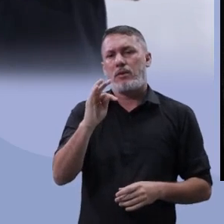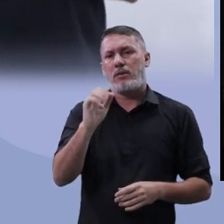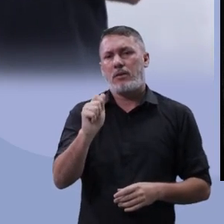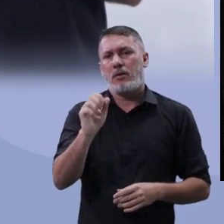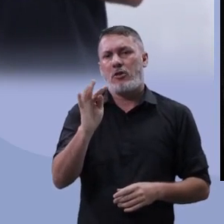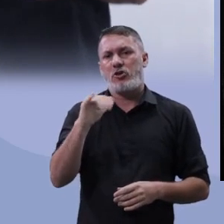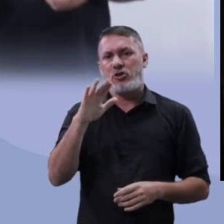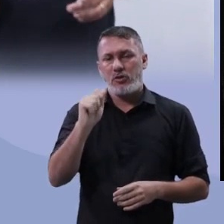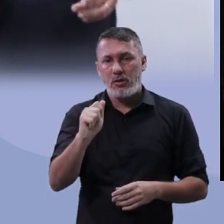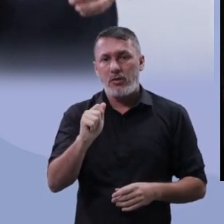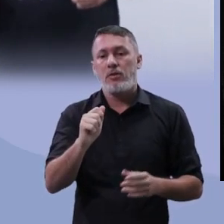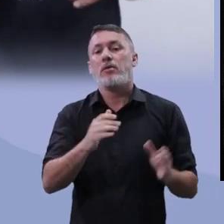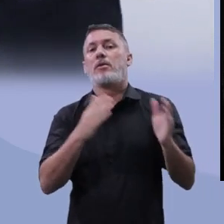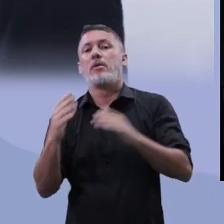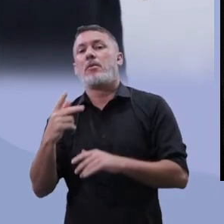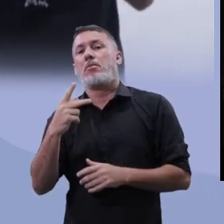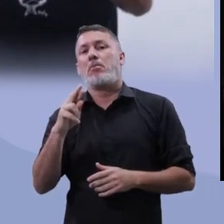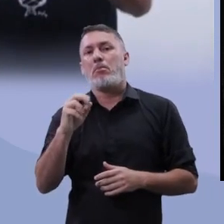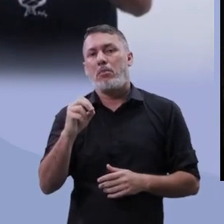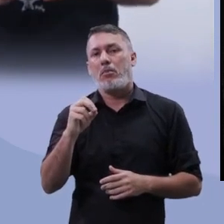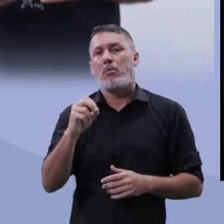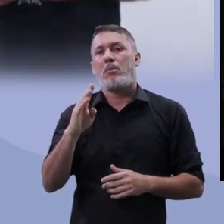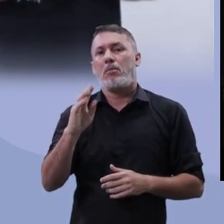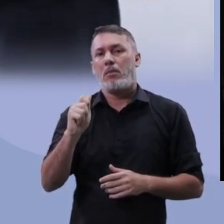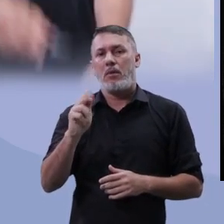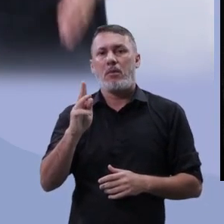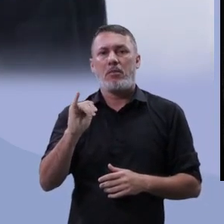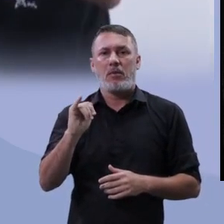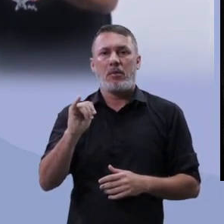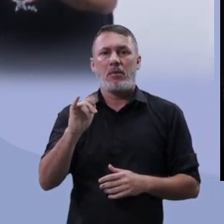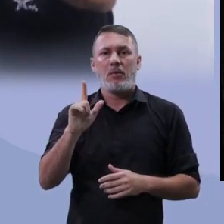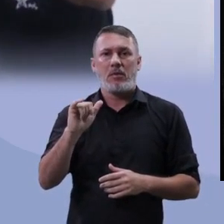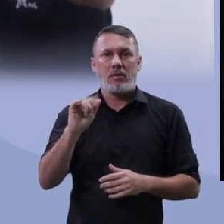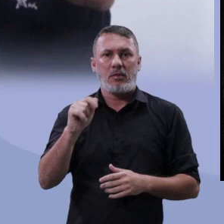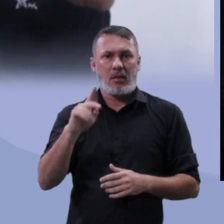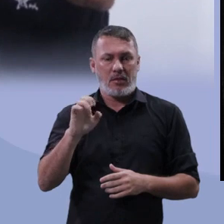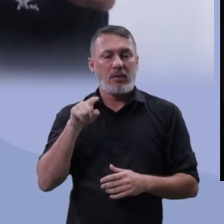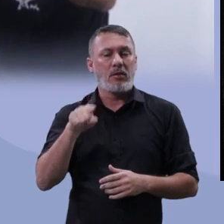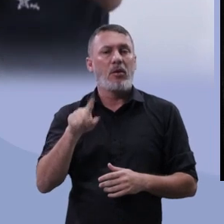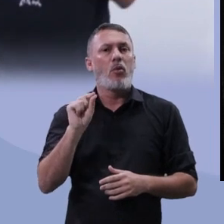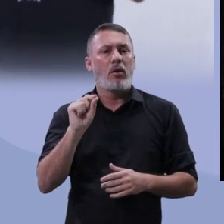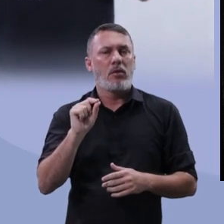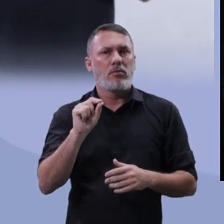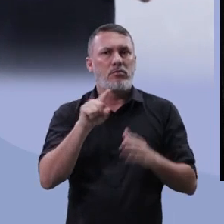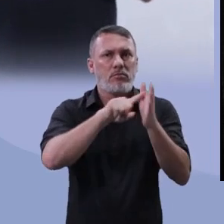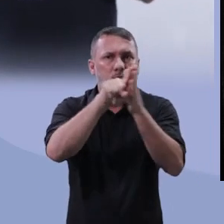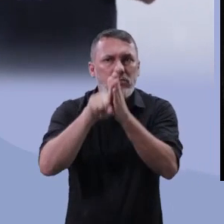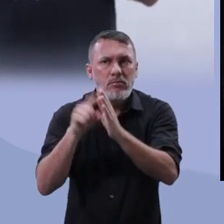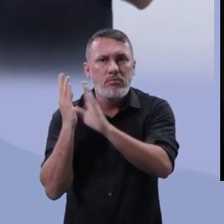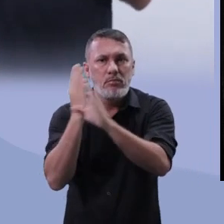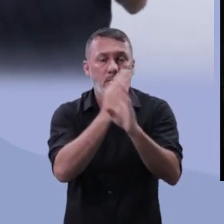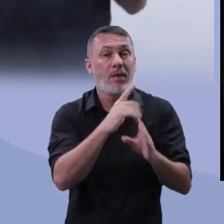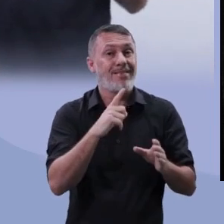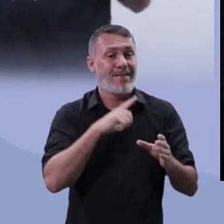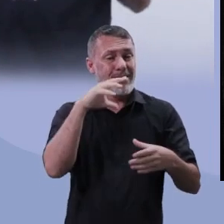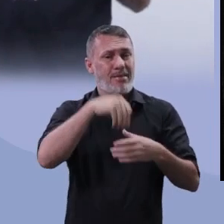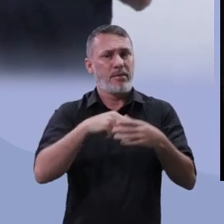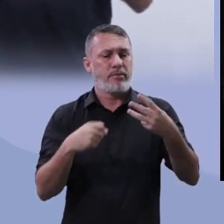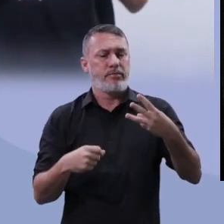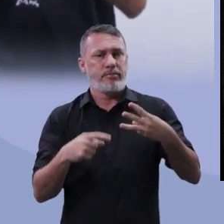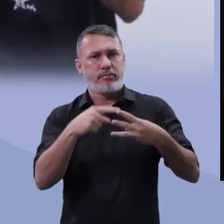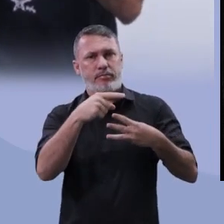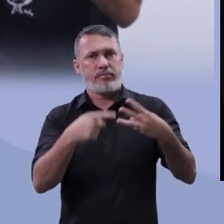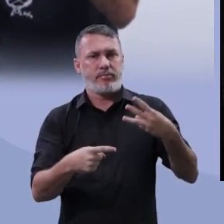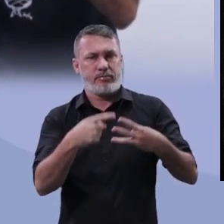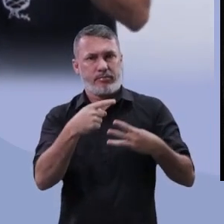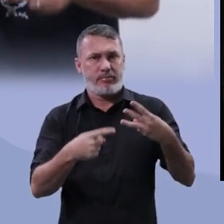hacker? Estatística e probabilidade. Nessa competência, então aí você vai ter na parte de estatística aí 3 assuntos que o Enem